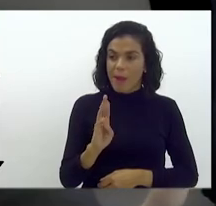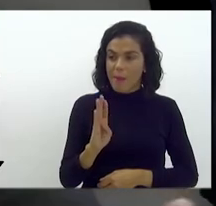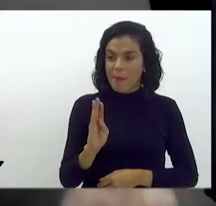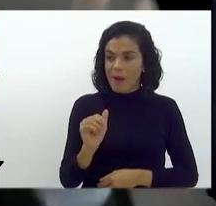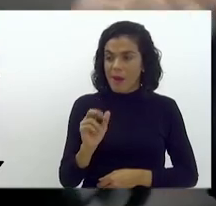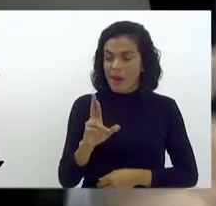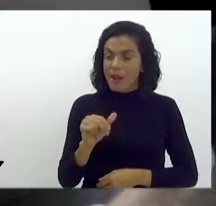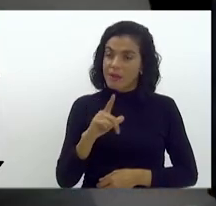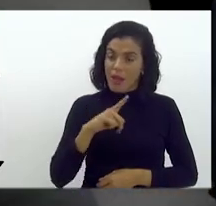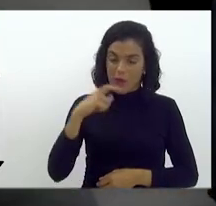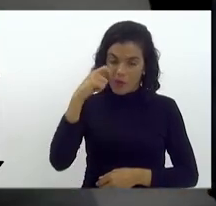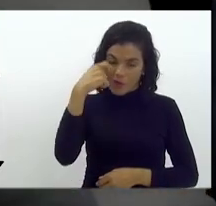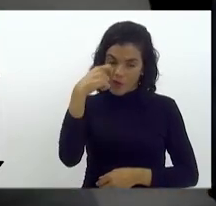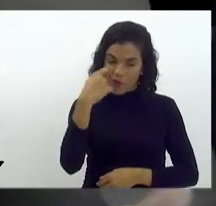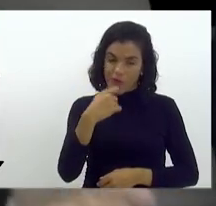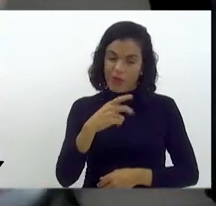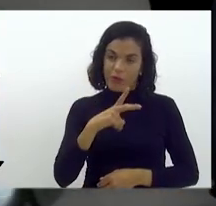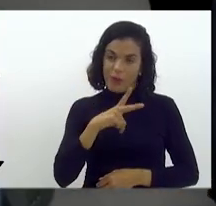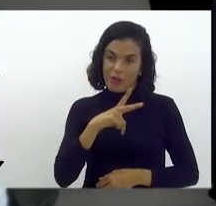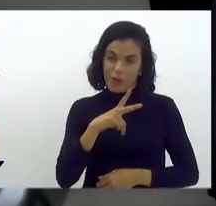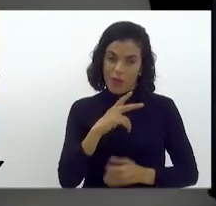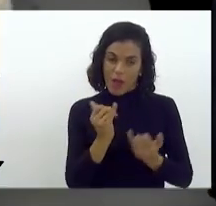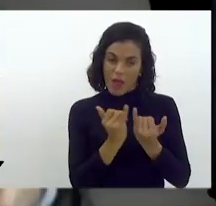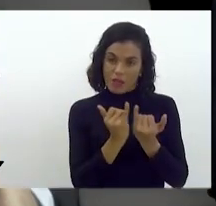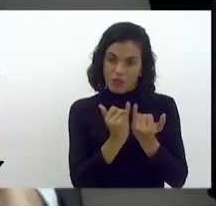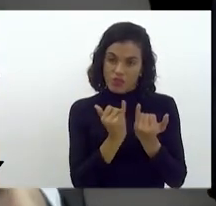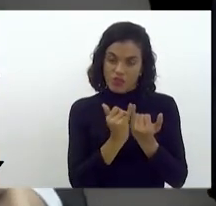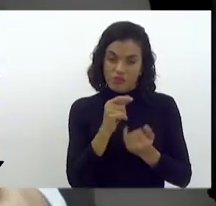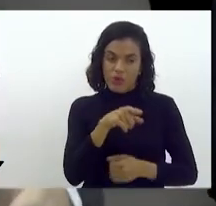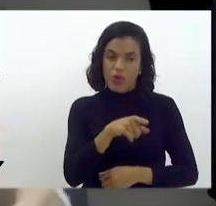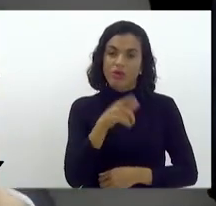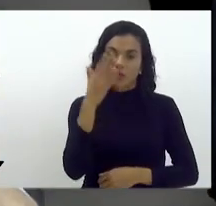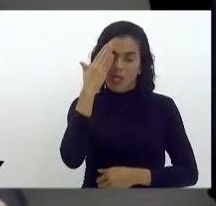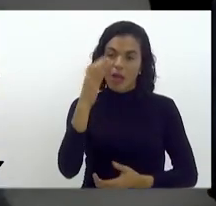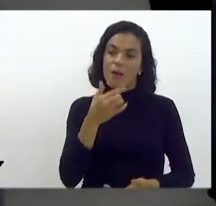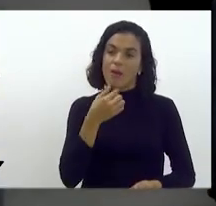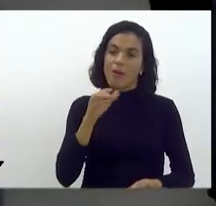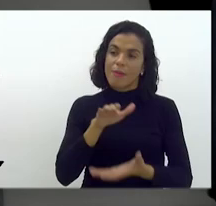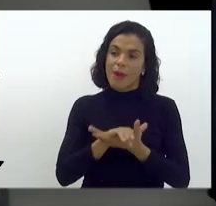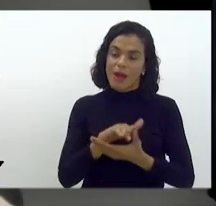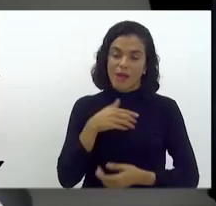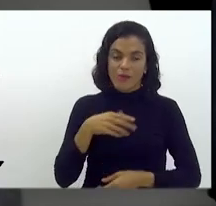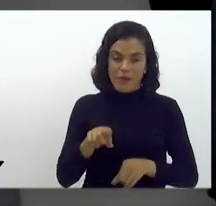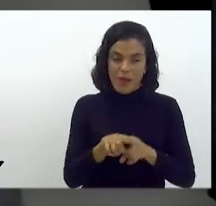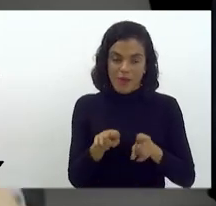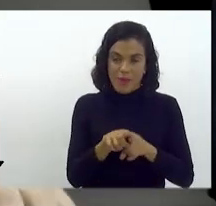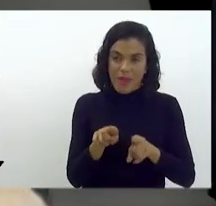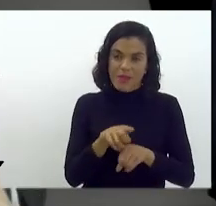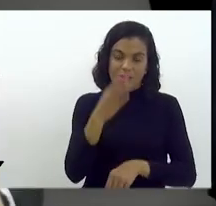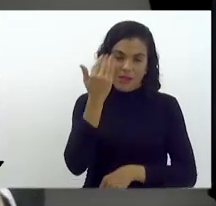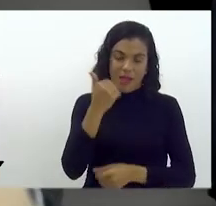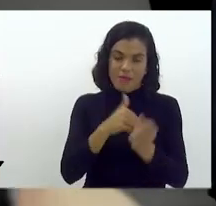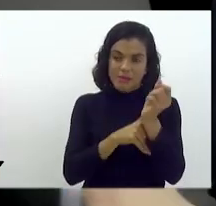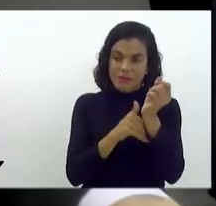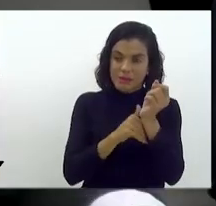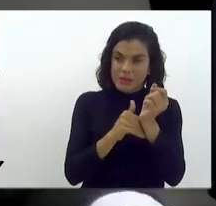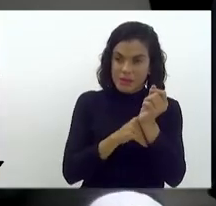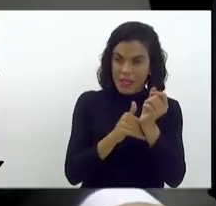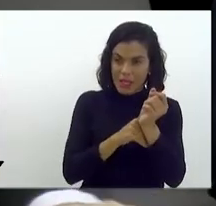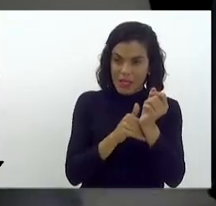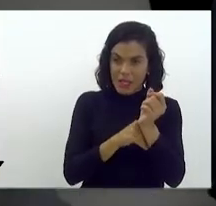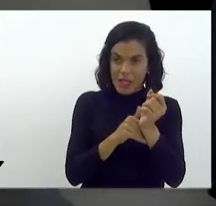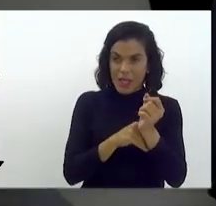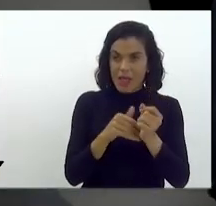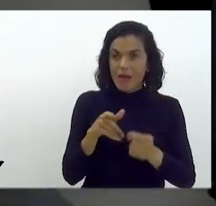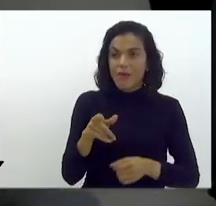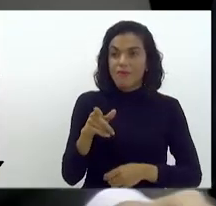íntimo ela sabe quem filmou Foi o marido o perfil ela sabe que o marido usa se ela não fizer se ela fizer a investigação com base nisso ele leva a justiça